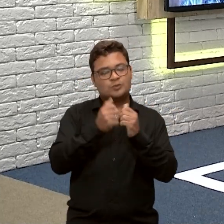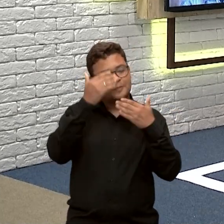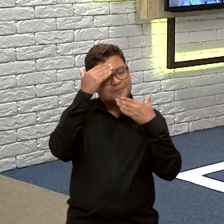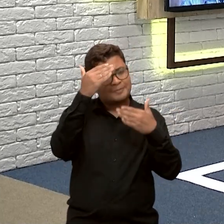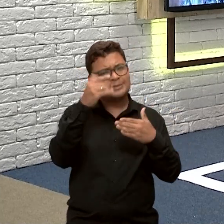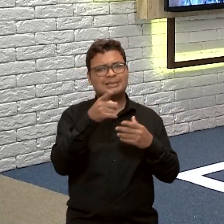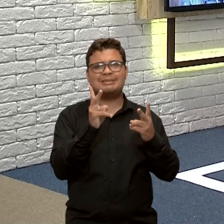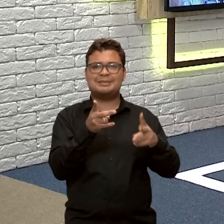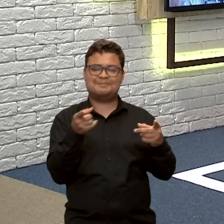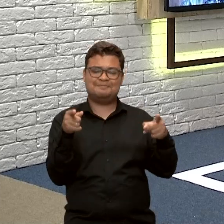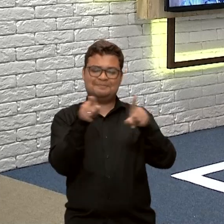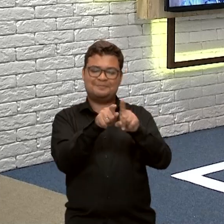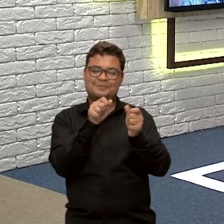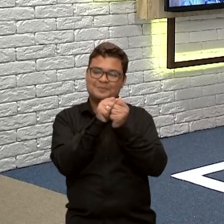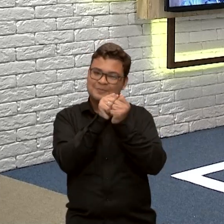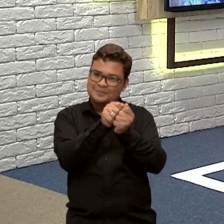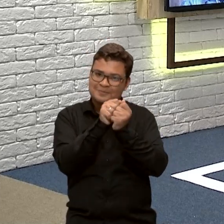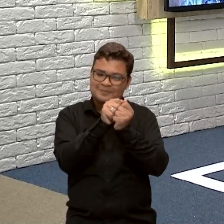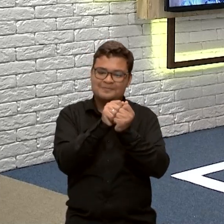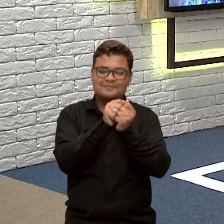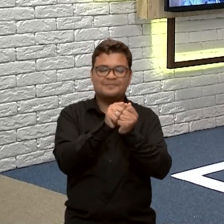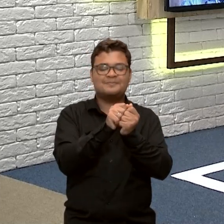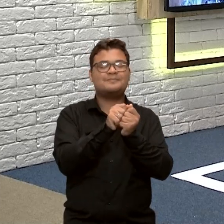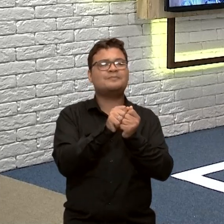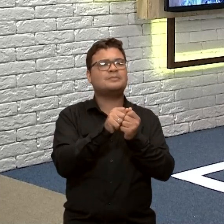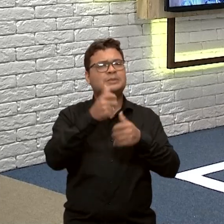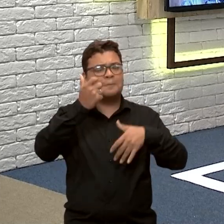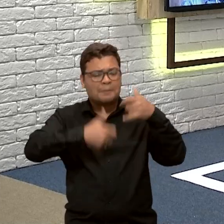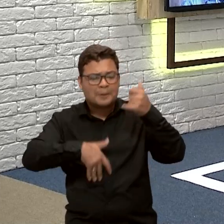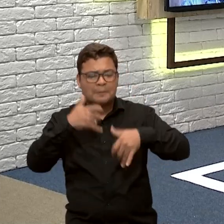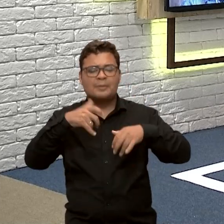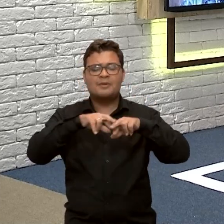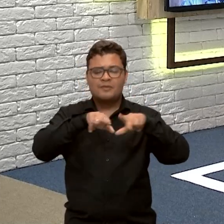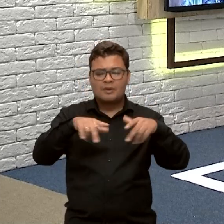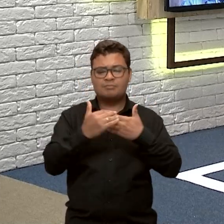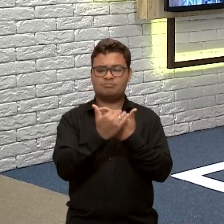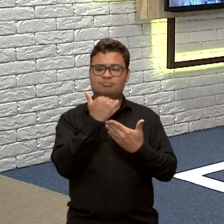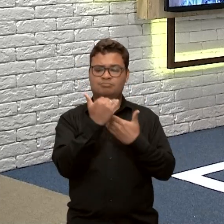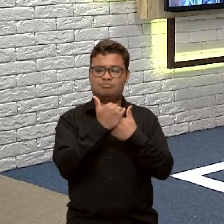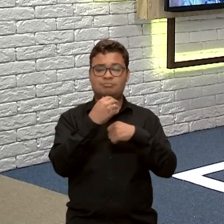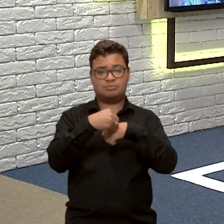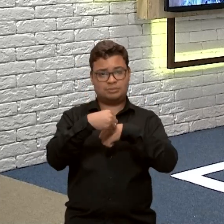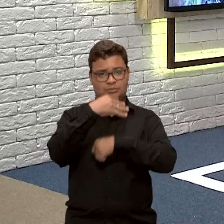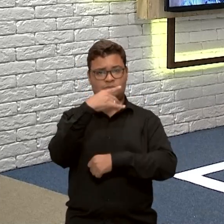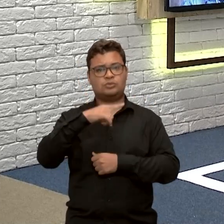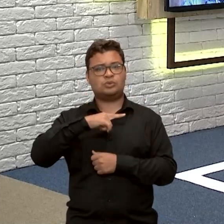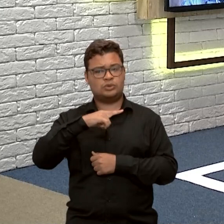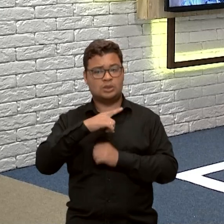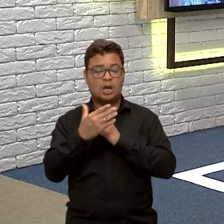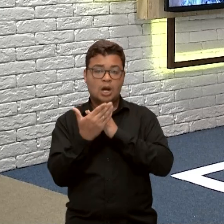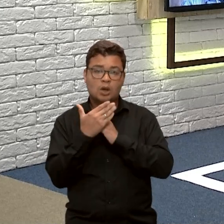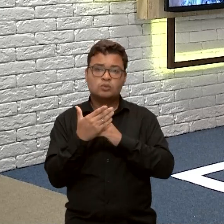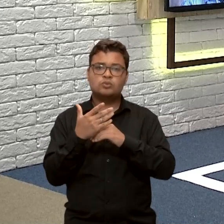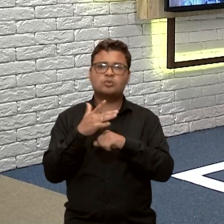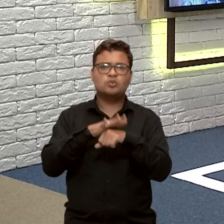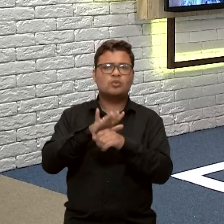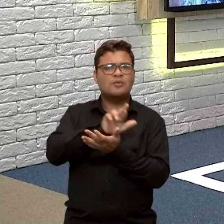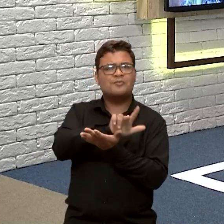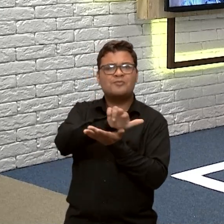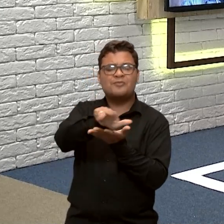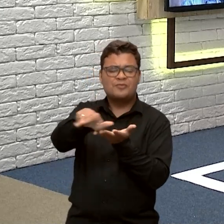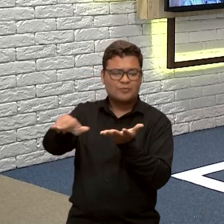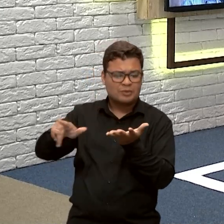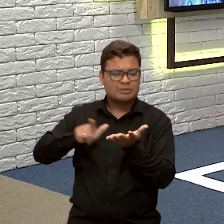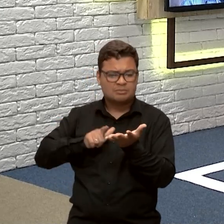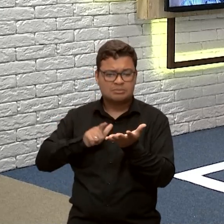para poder ajudar a Prefeitura nesse combate aos criadouros, né, do mosquito. Também, professor João, muito obrigada